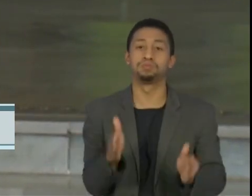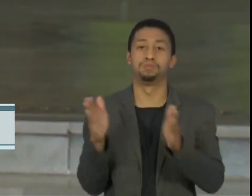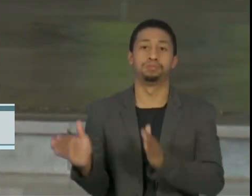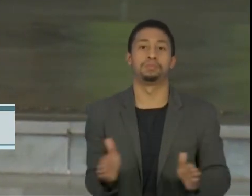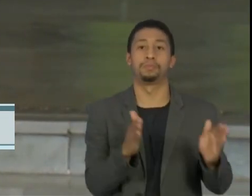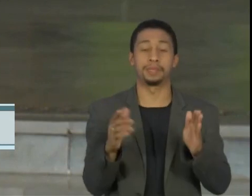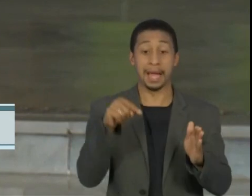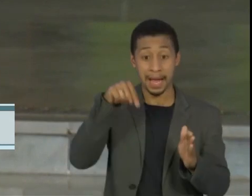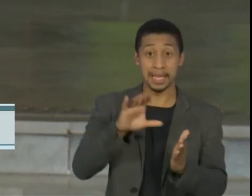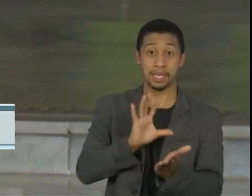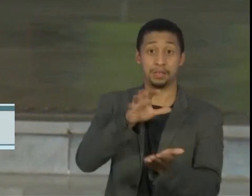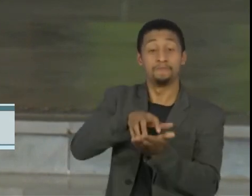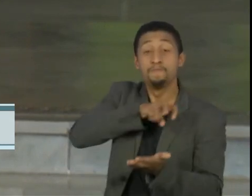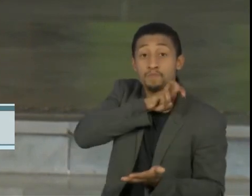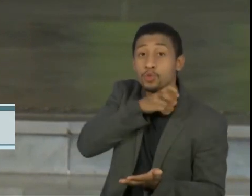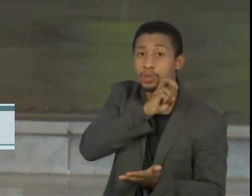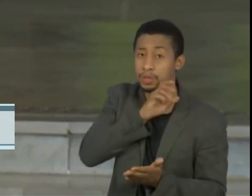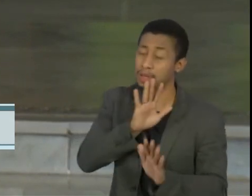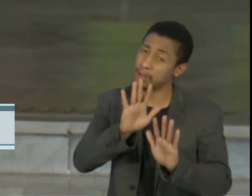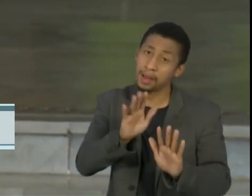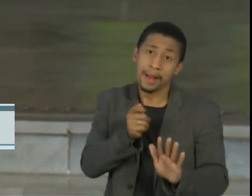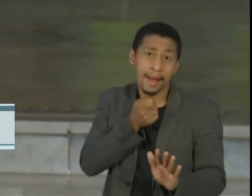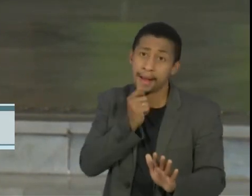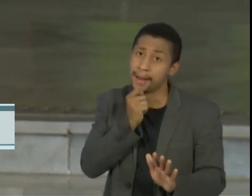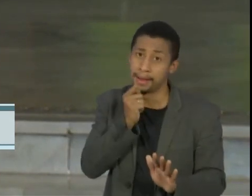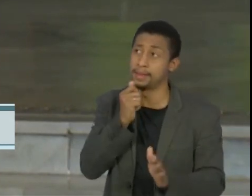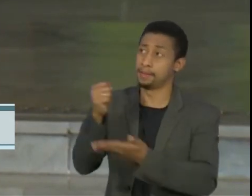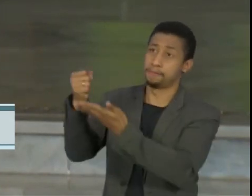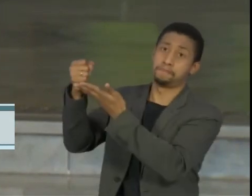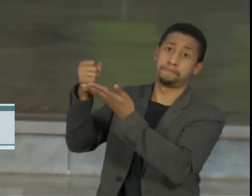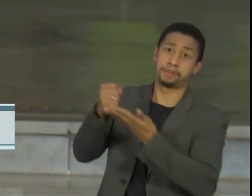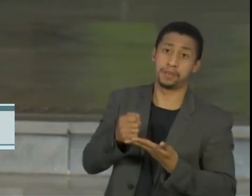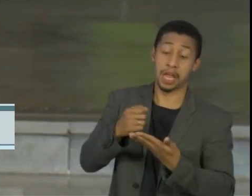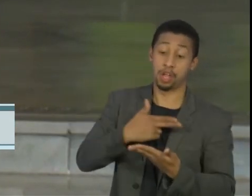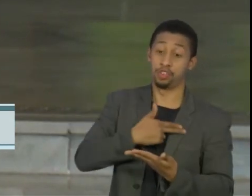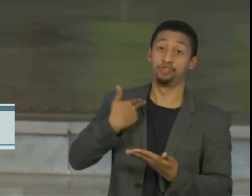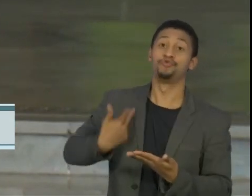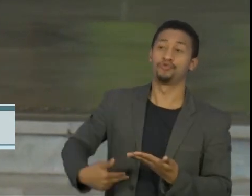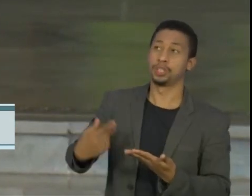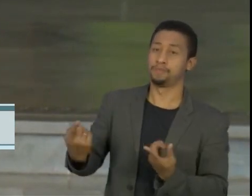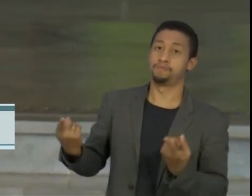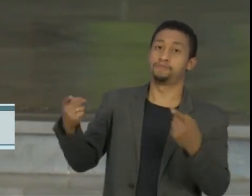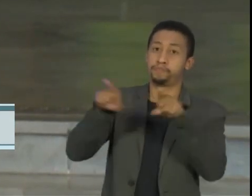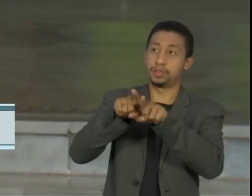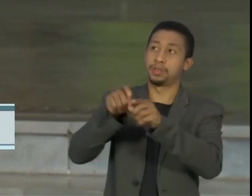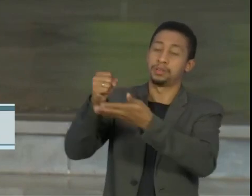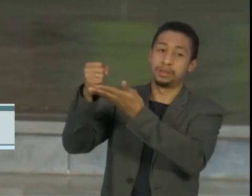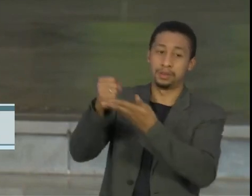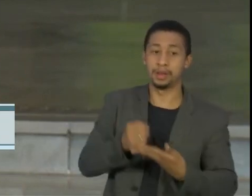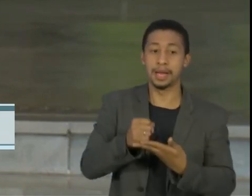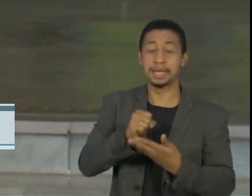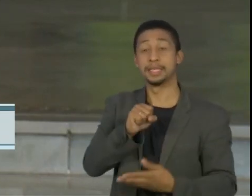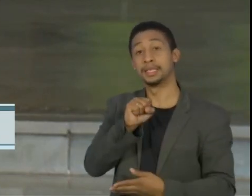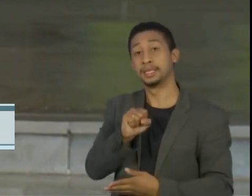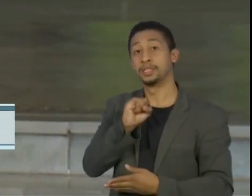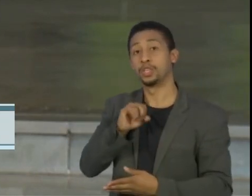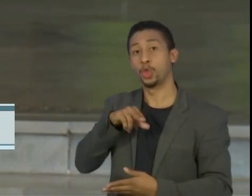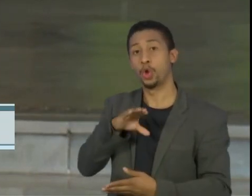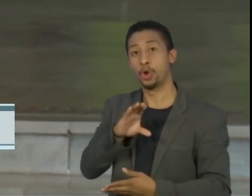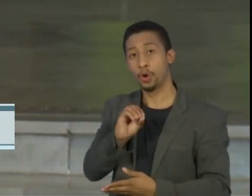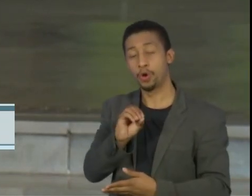vacina chegará via China, uma vacina Butantan/Sinovac. Será distribuída pelo Butantan,